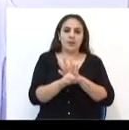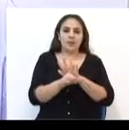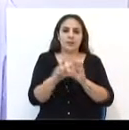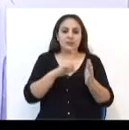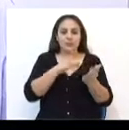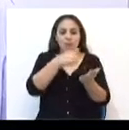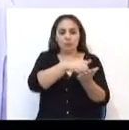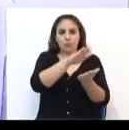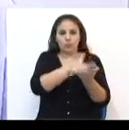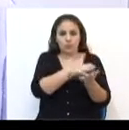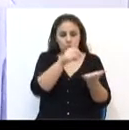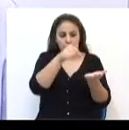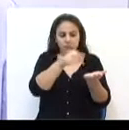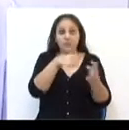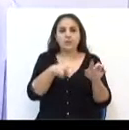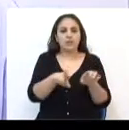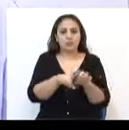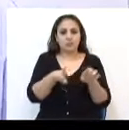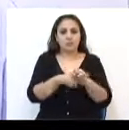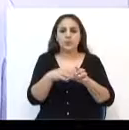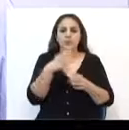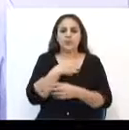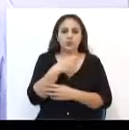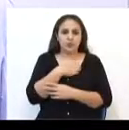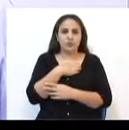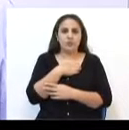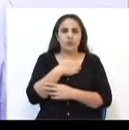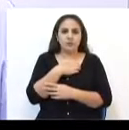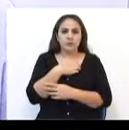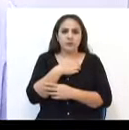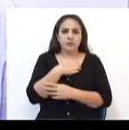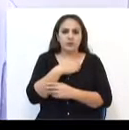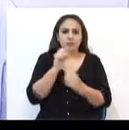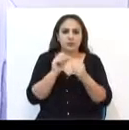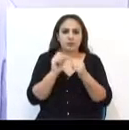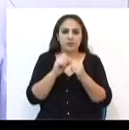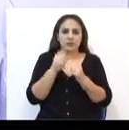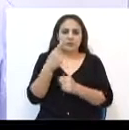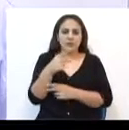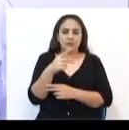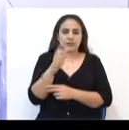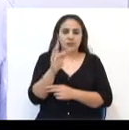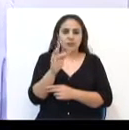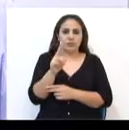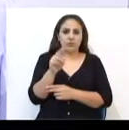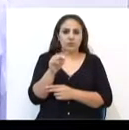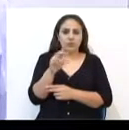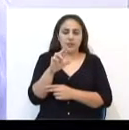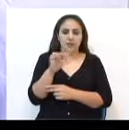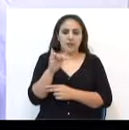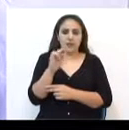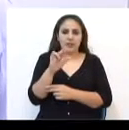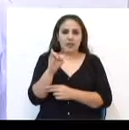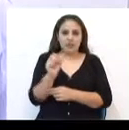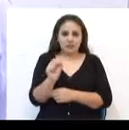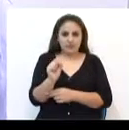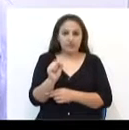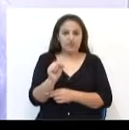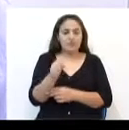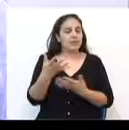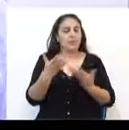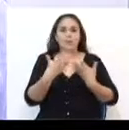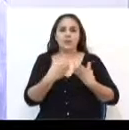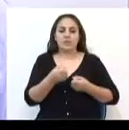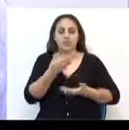a multa e também uma forma de punir essas funerárias que não estão prestando serviço, que estão se esquivando de